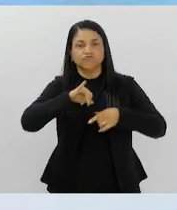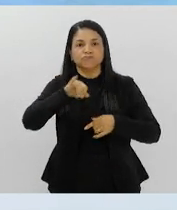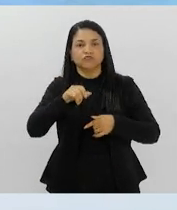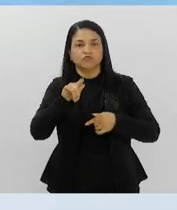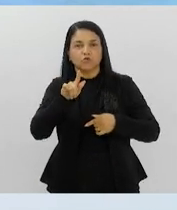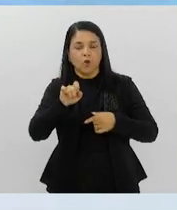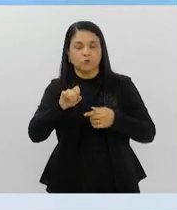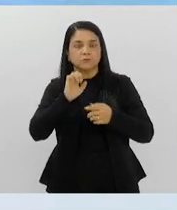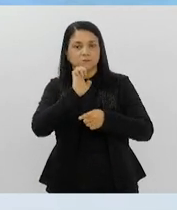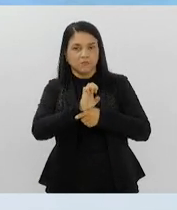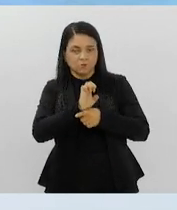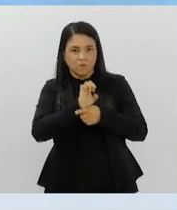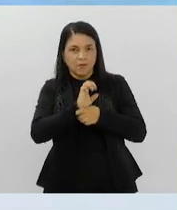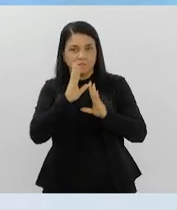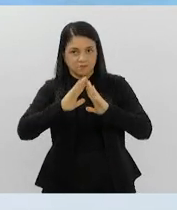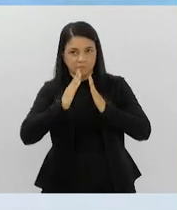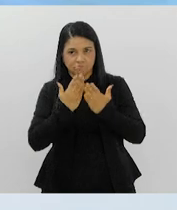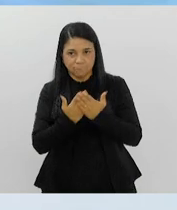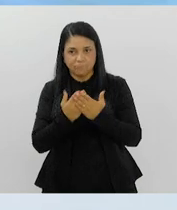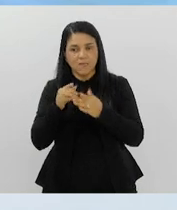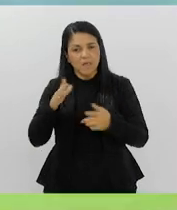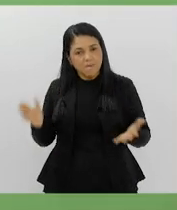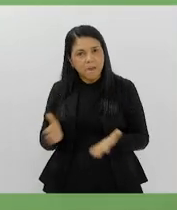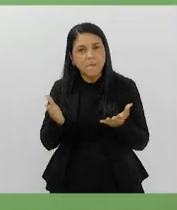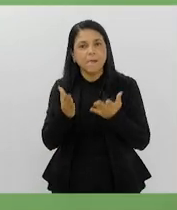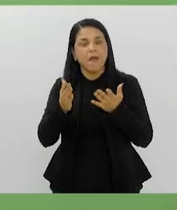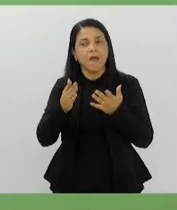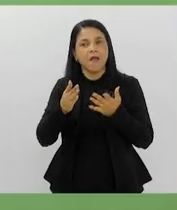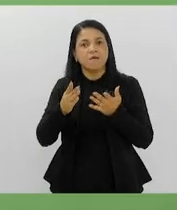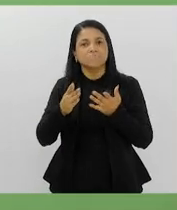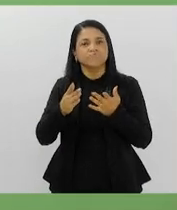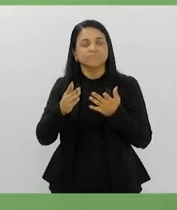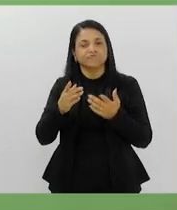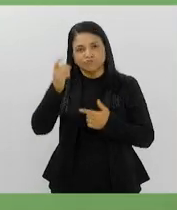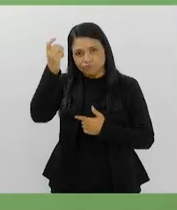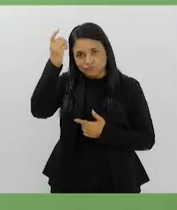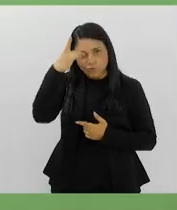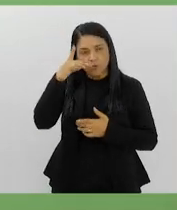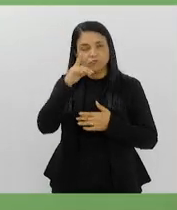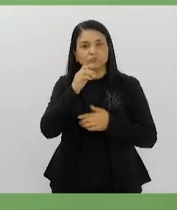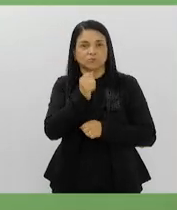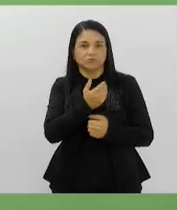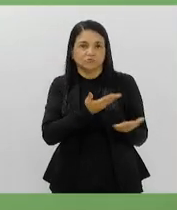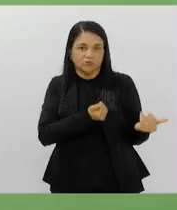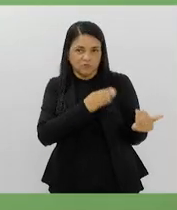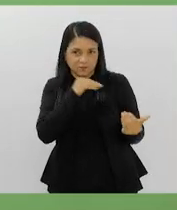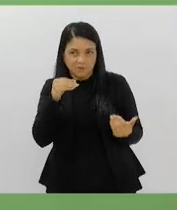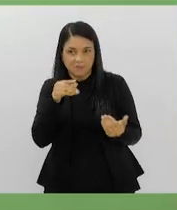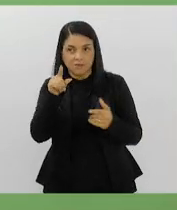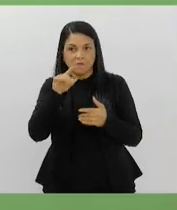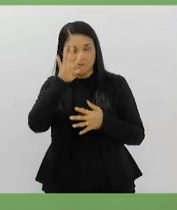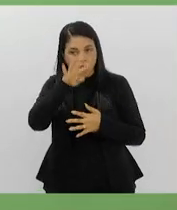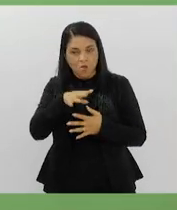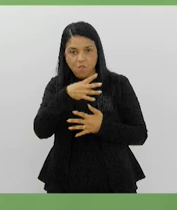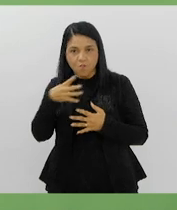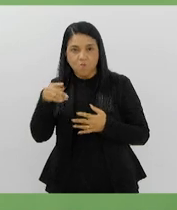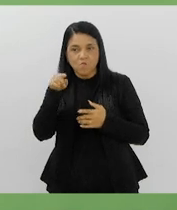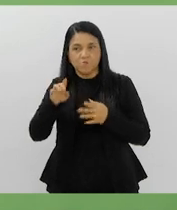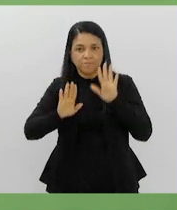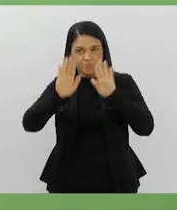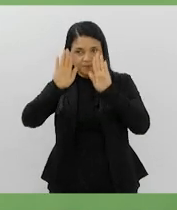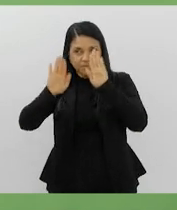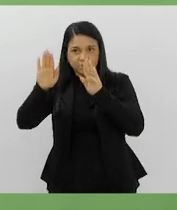ela identifica, ela massifica, ela potencializa o talento dos jovens. Esse é um quadro das mortes violentas para respaldar. No